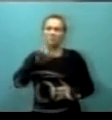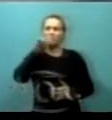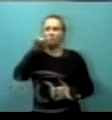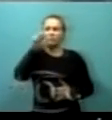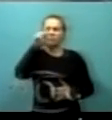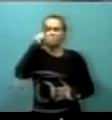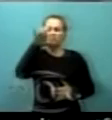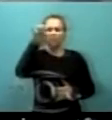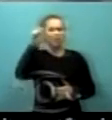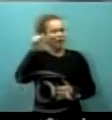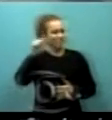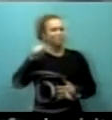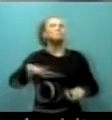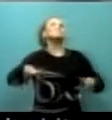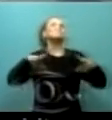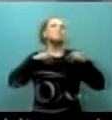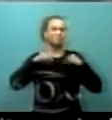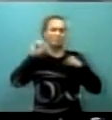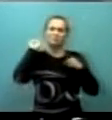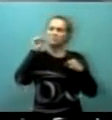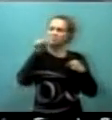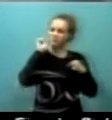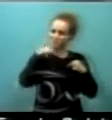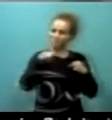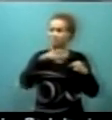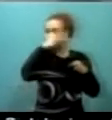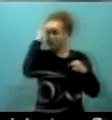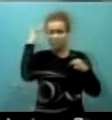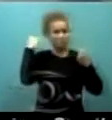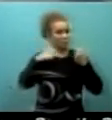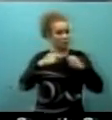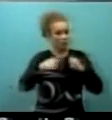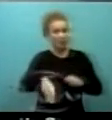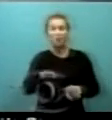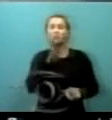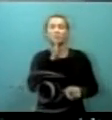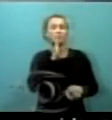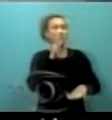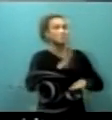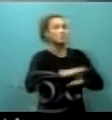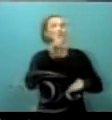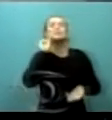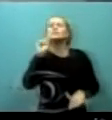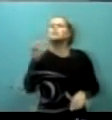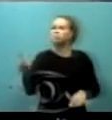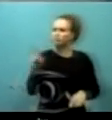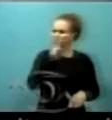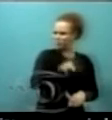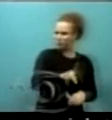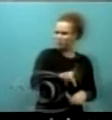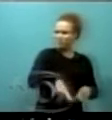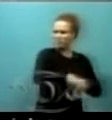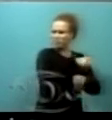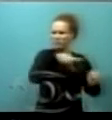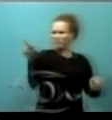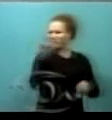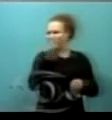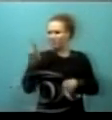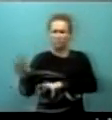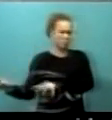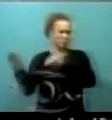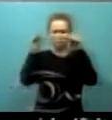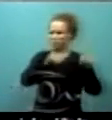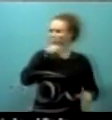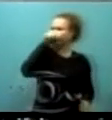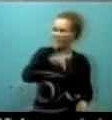ela merece isso. As pessoas precisam conhecer um pouco mais de quem é essa mulher, que deixou a Rússia, largou tudo para